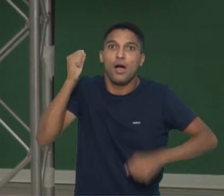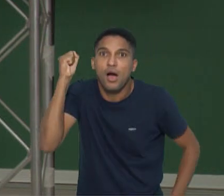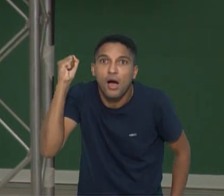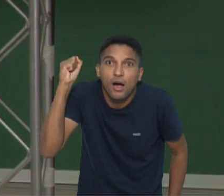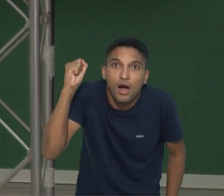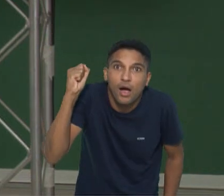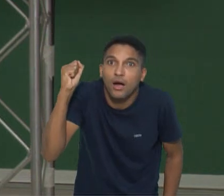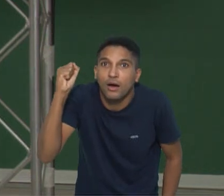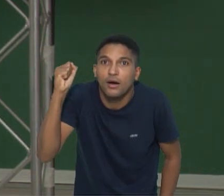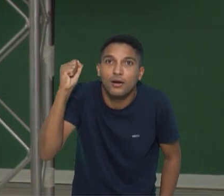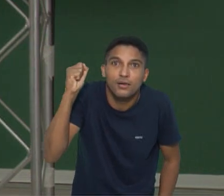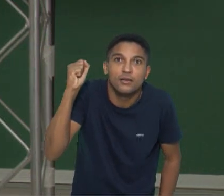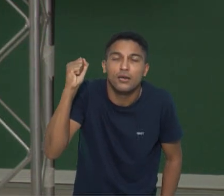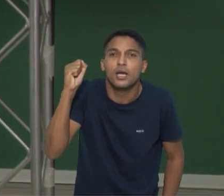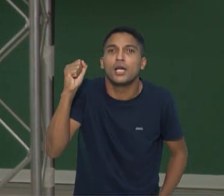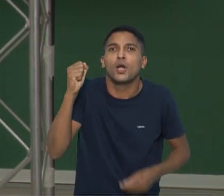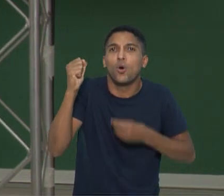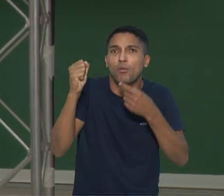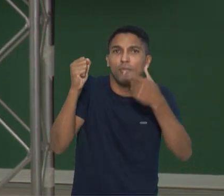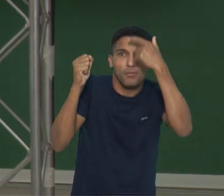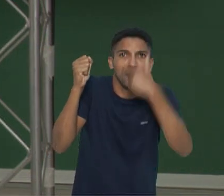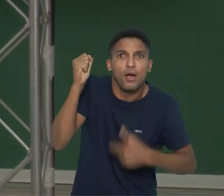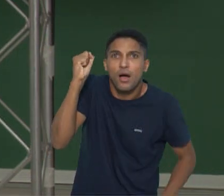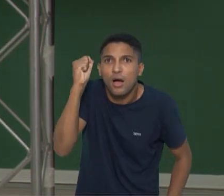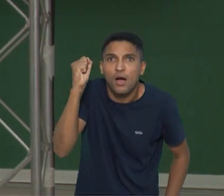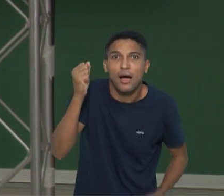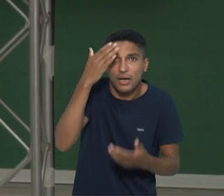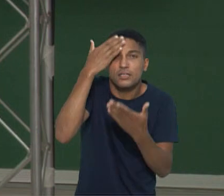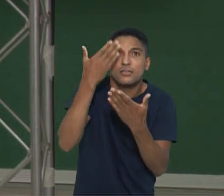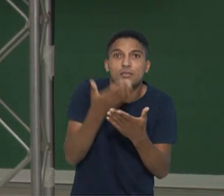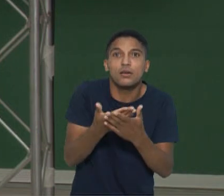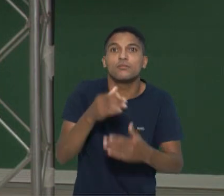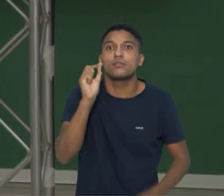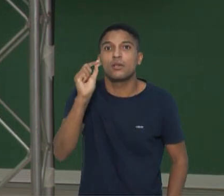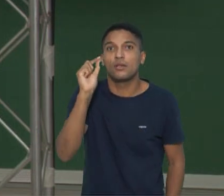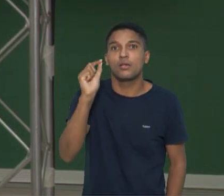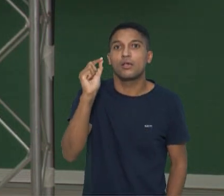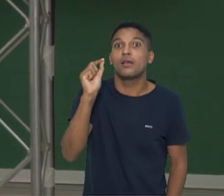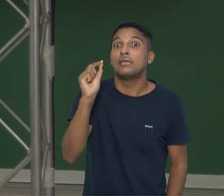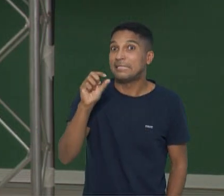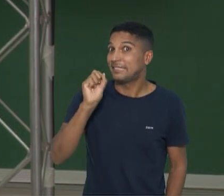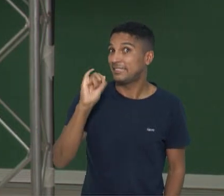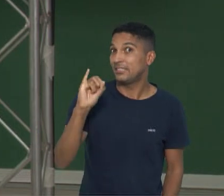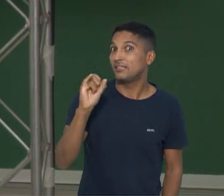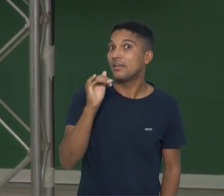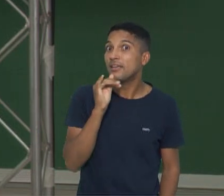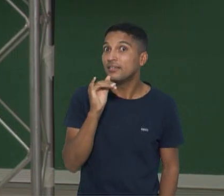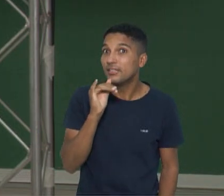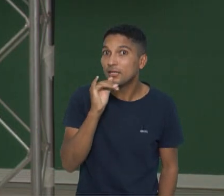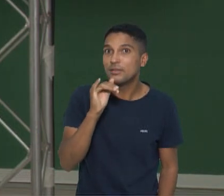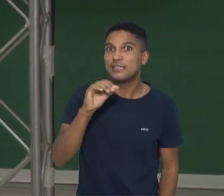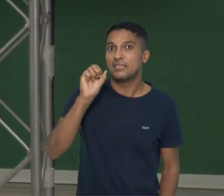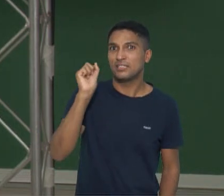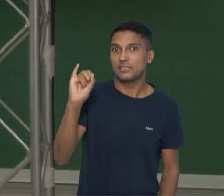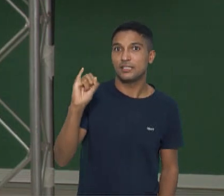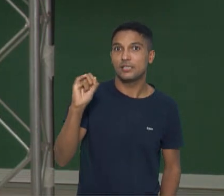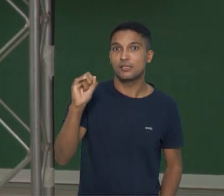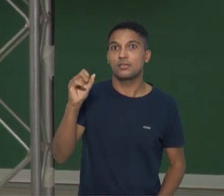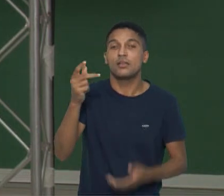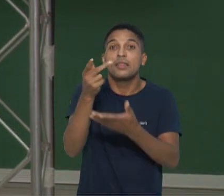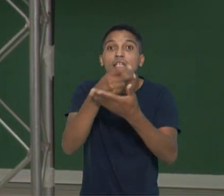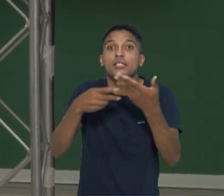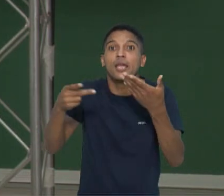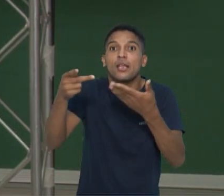cavernas? A gente já até viu isso, mas vamos relembrar. Eles acreditavam que se eles pintassem esse